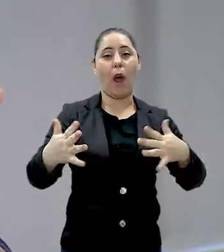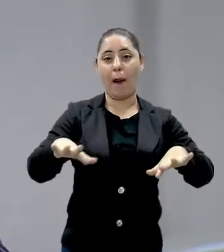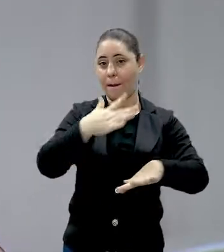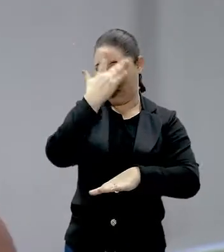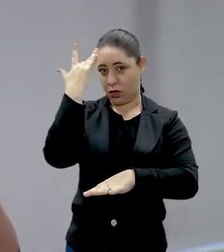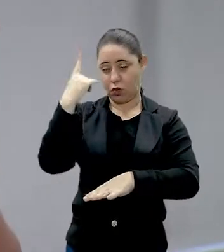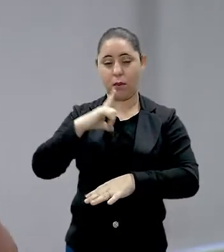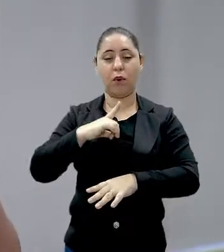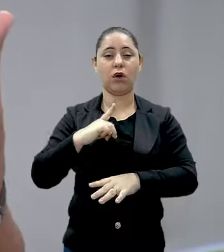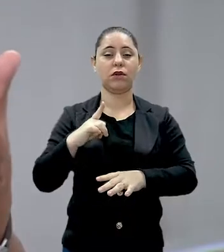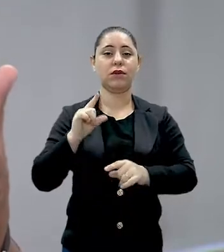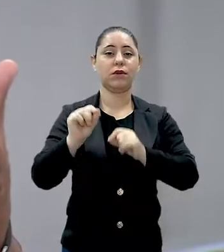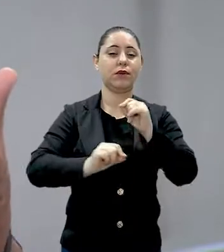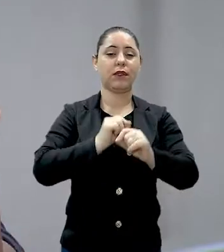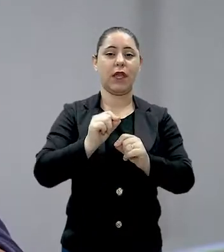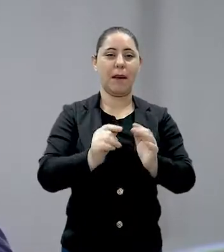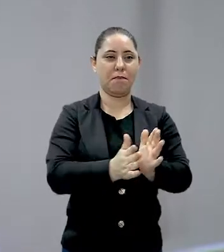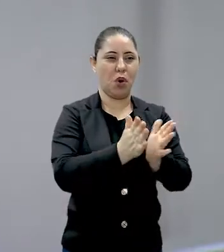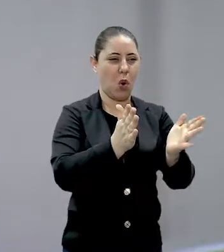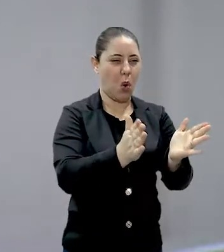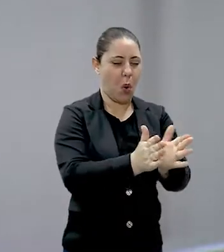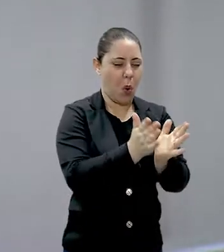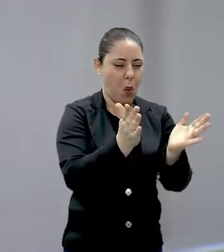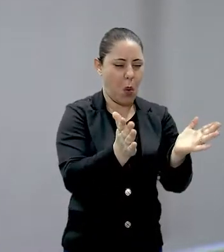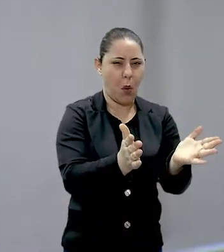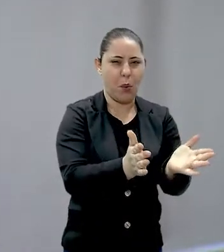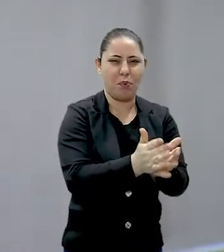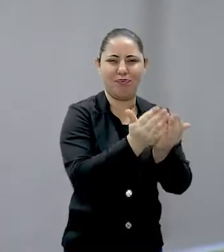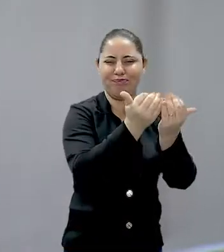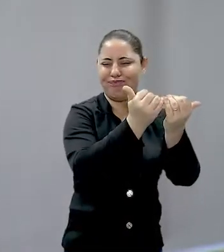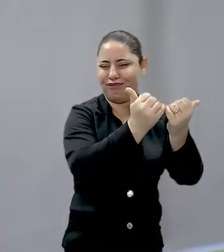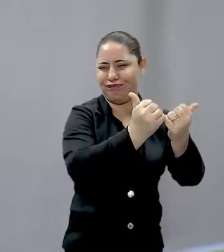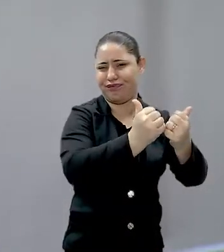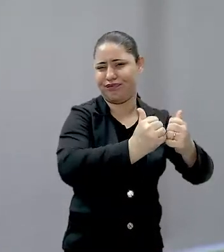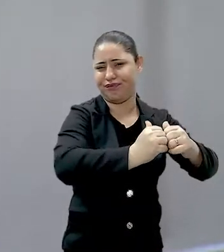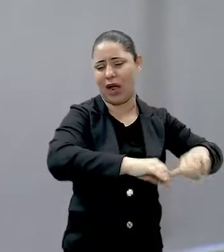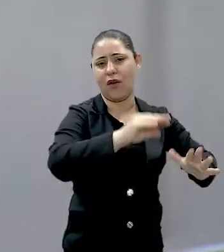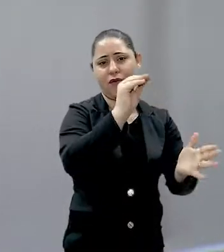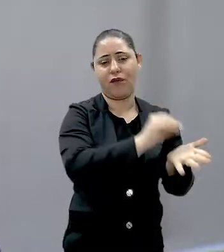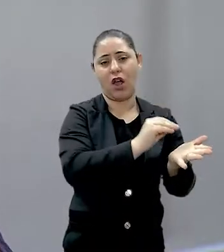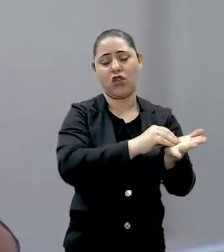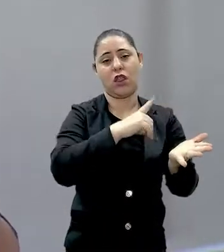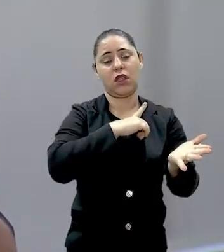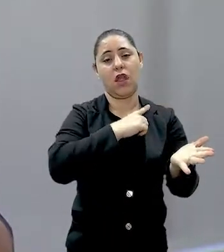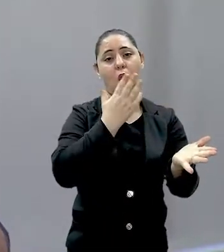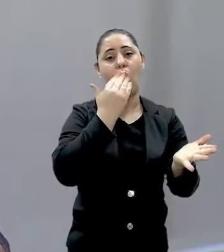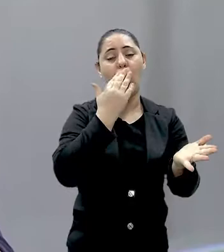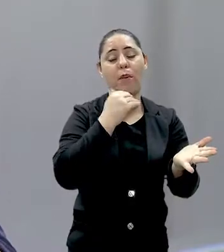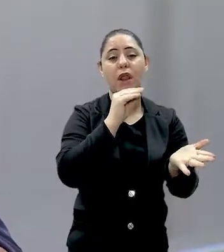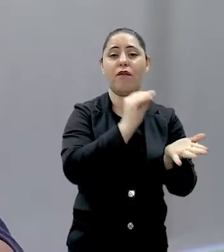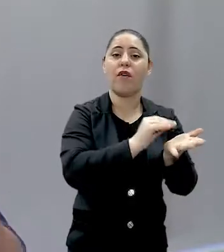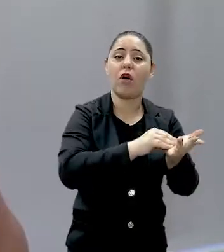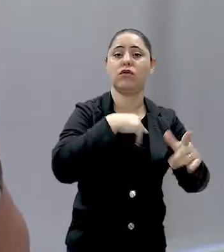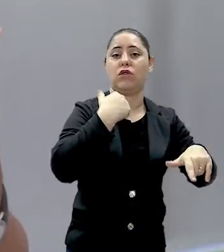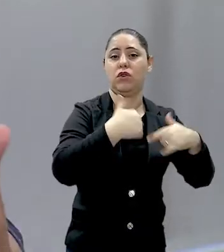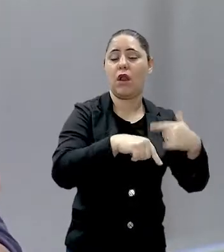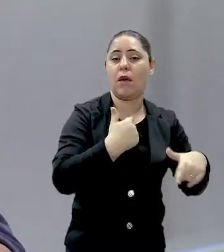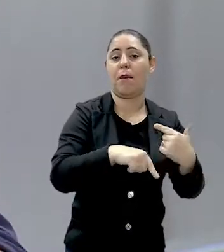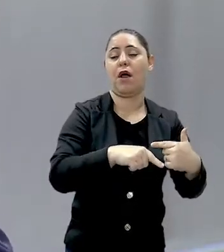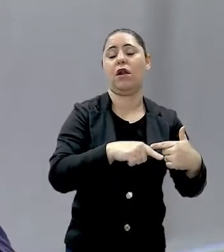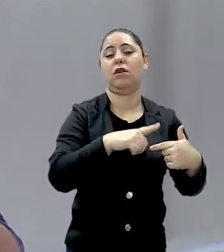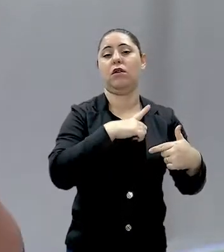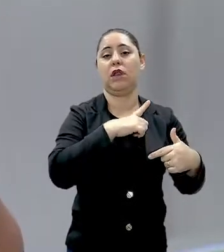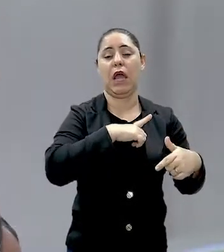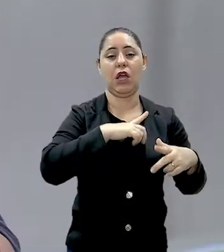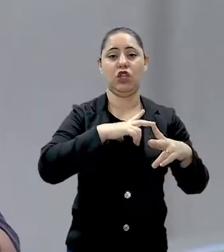essas pessoas possam sair da condição, muitas vezes, de miséria, né, de falta de ter o que comer, de falta de